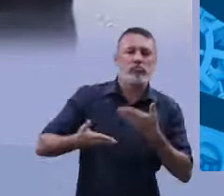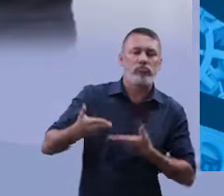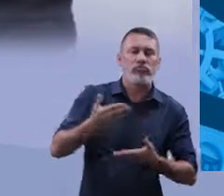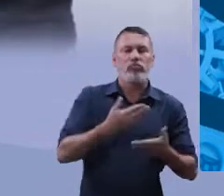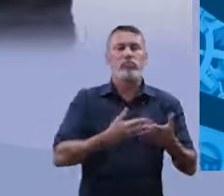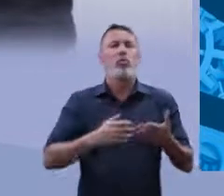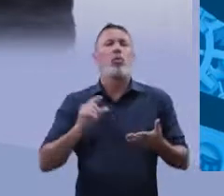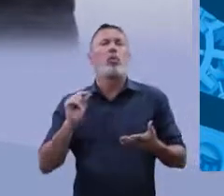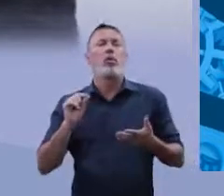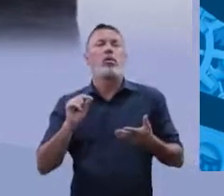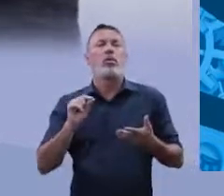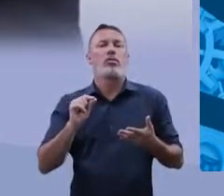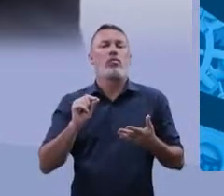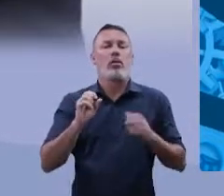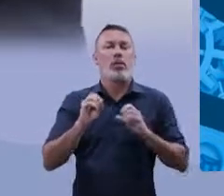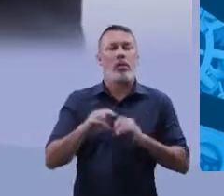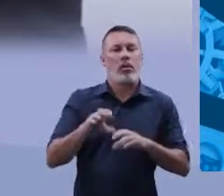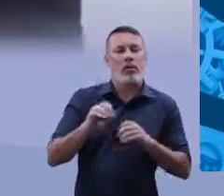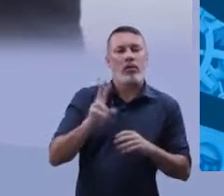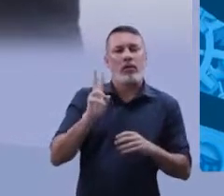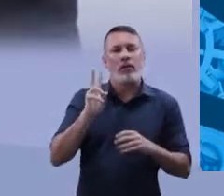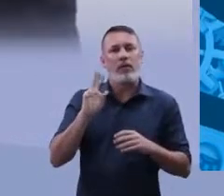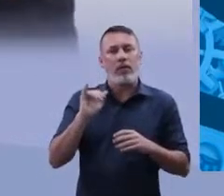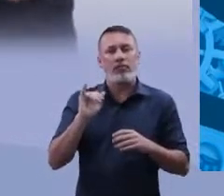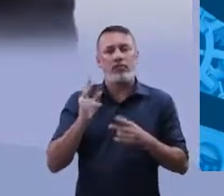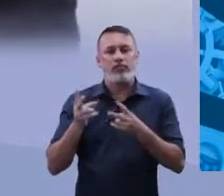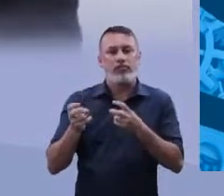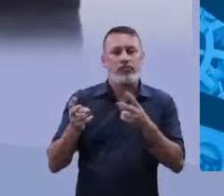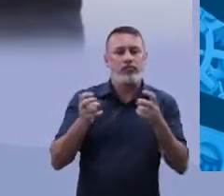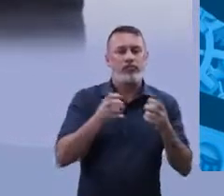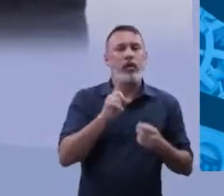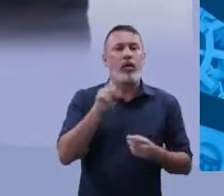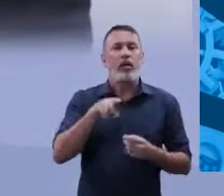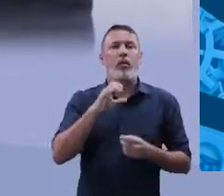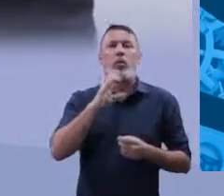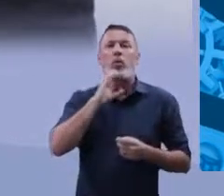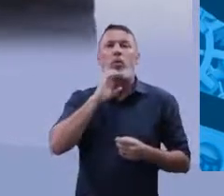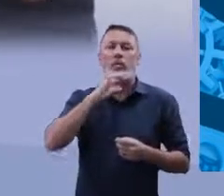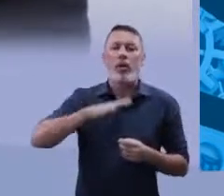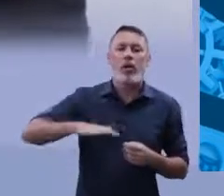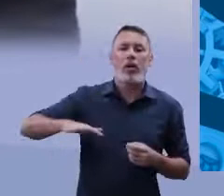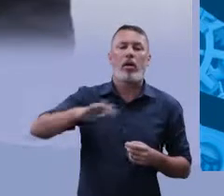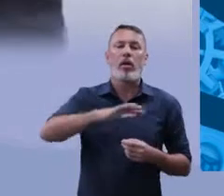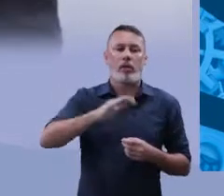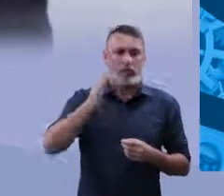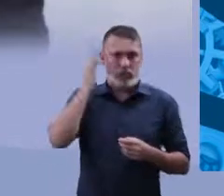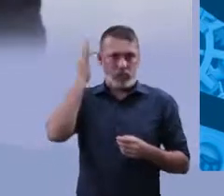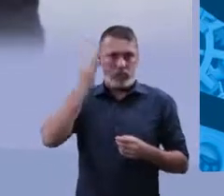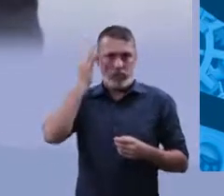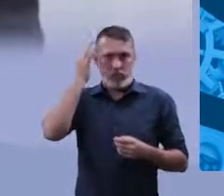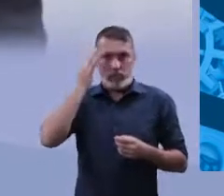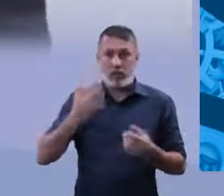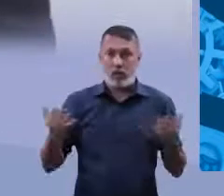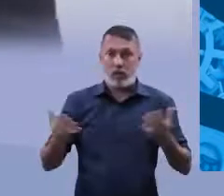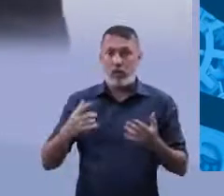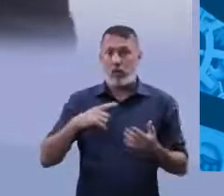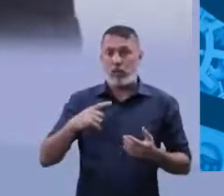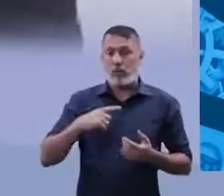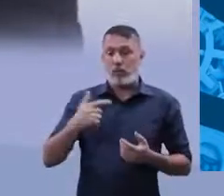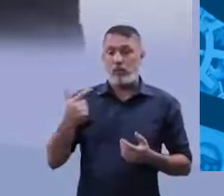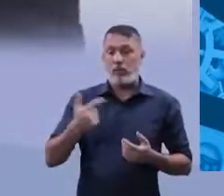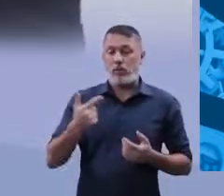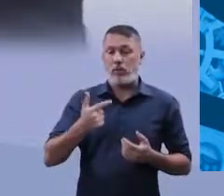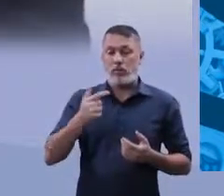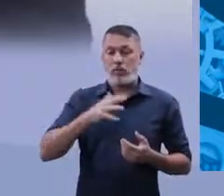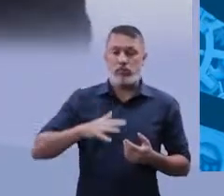para mais um momento aqui em que nós vamos desvendar aí o conhecimento da filosofia. E hoje nós estamos na parte